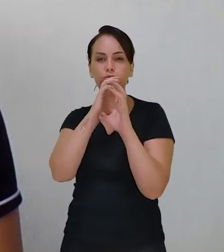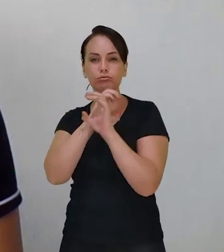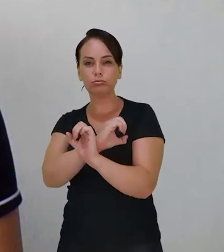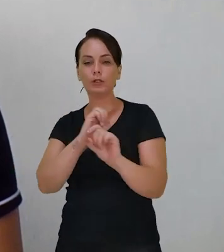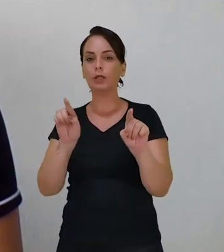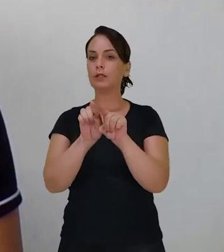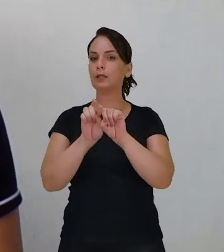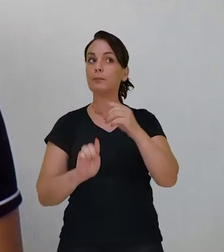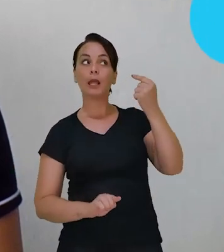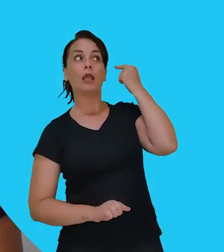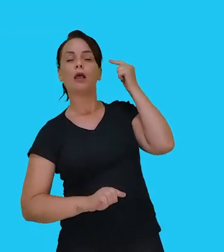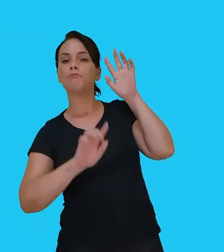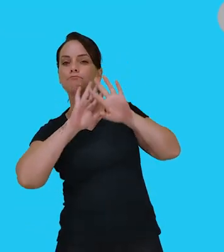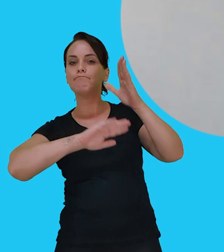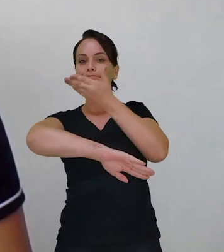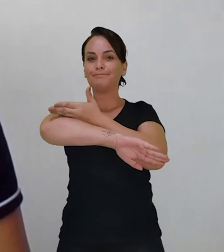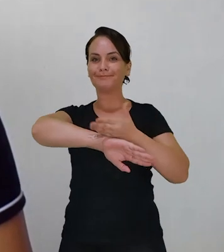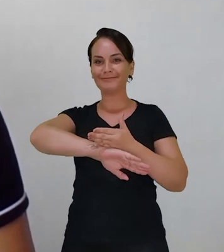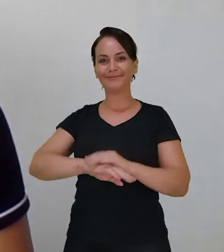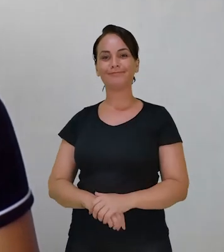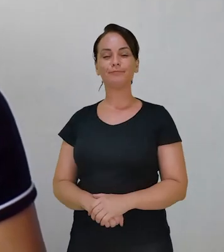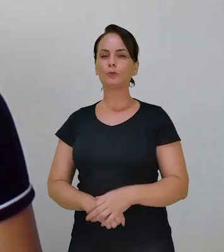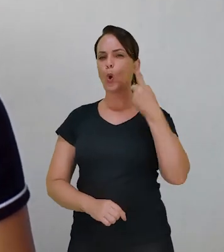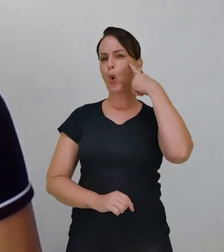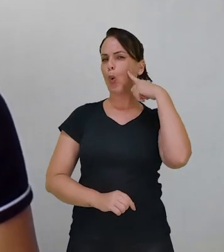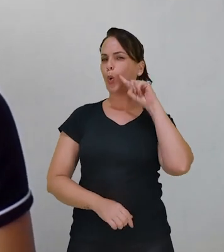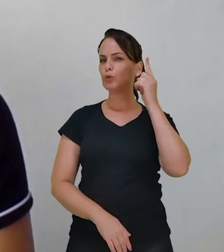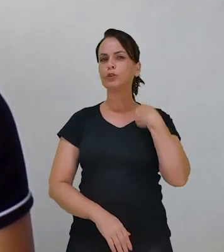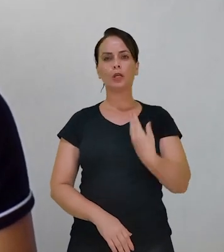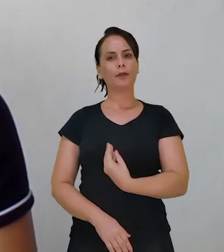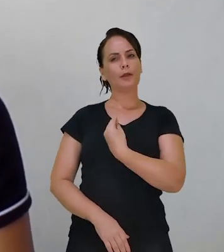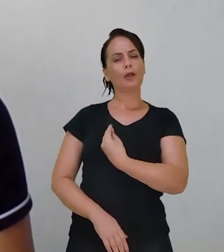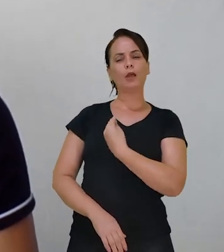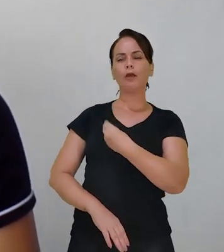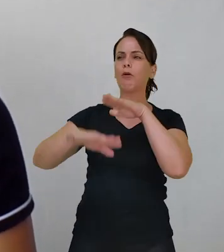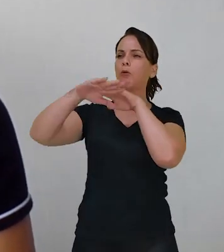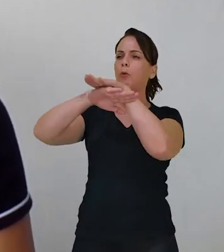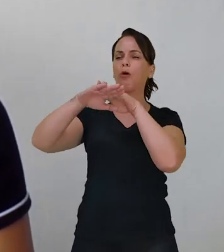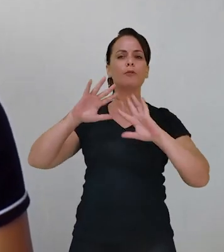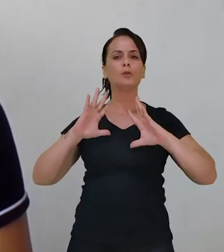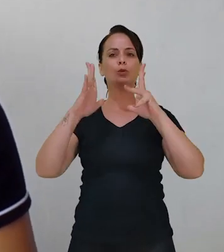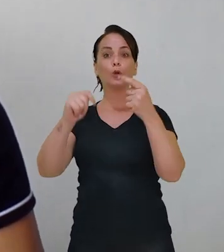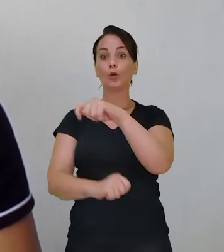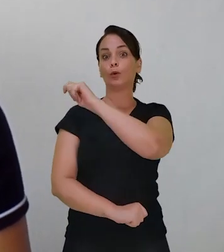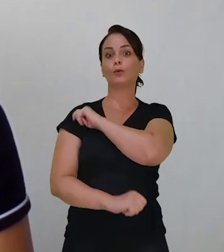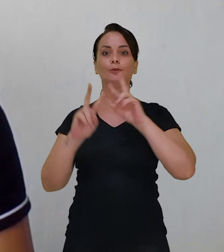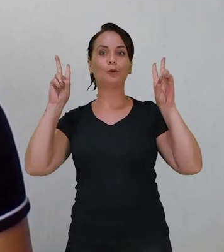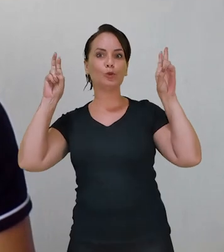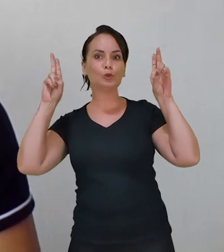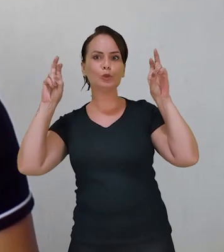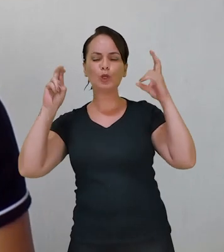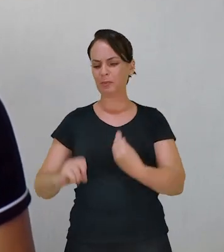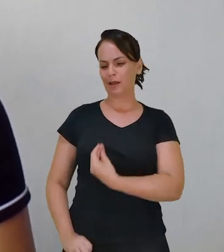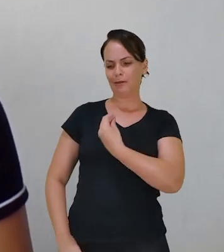há uma parede branca ao fundo. Um dia, eu estava conversando com todos os alunos sobre os seres